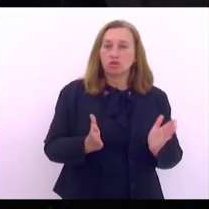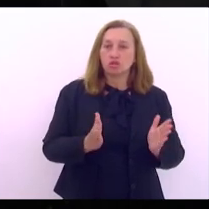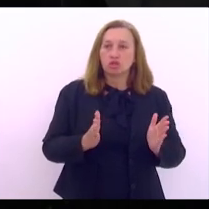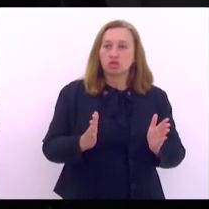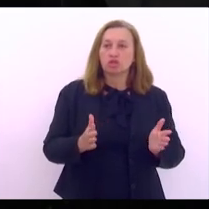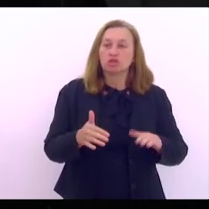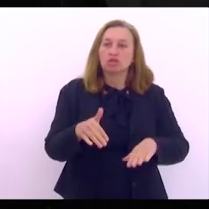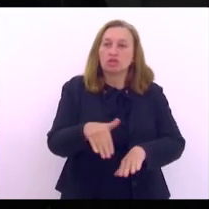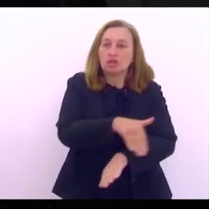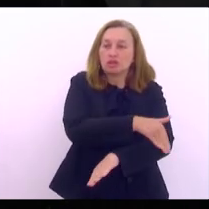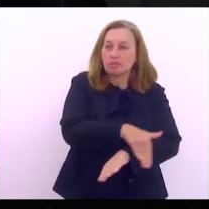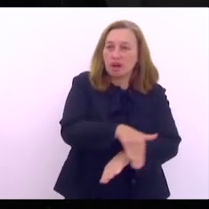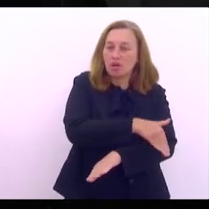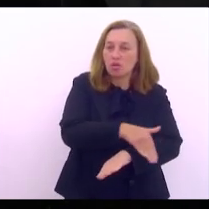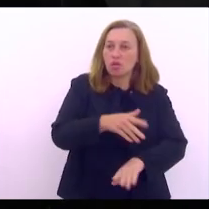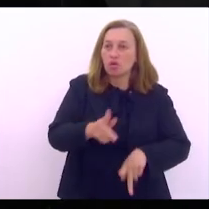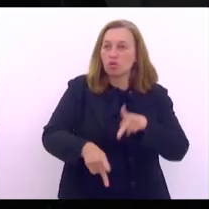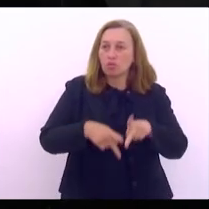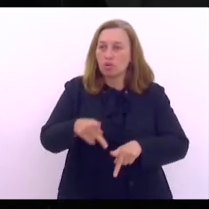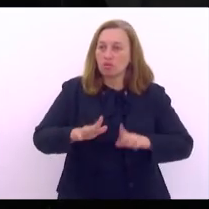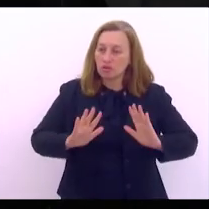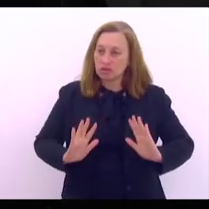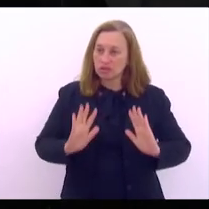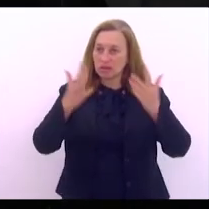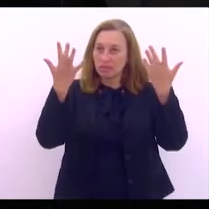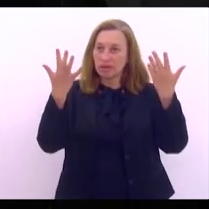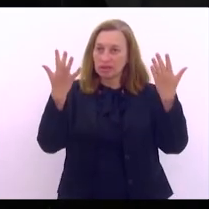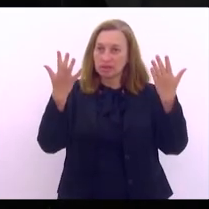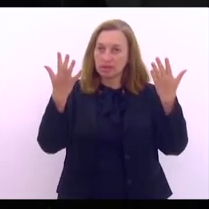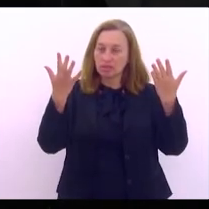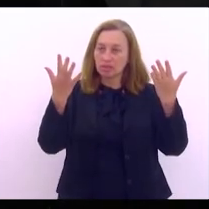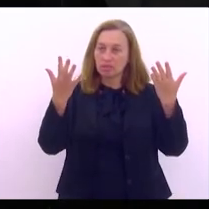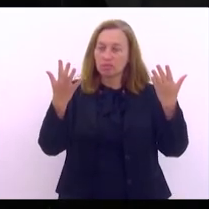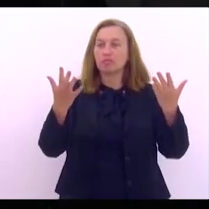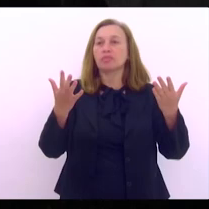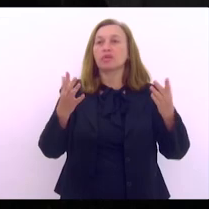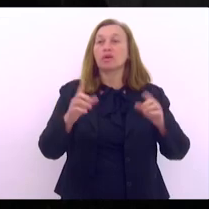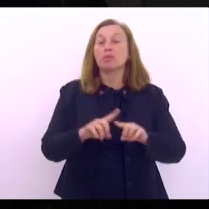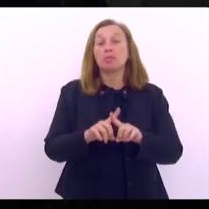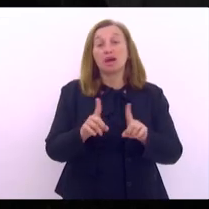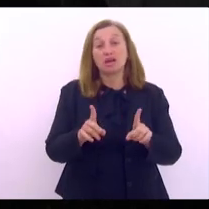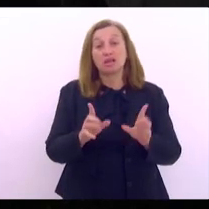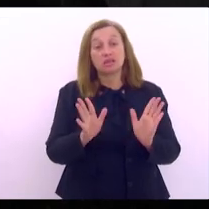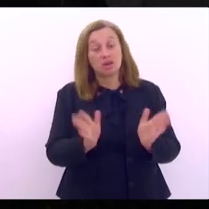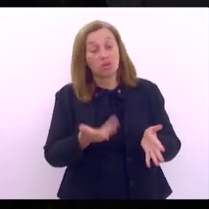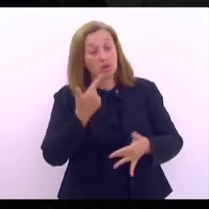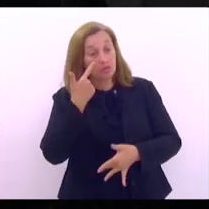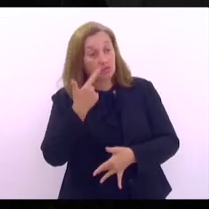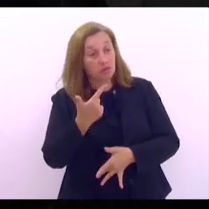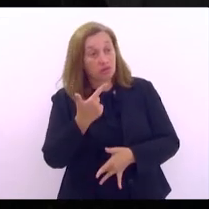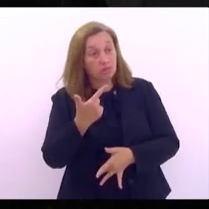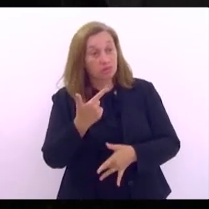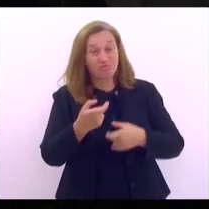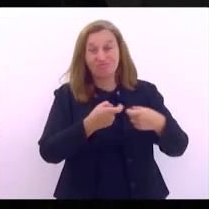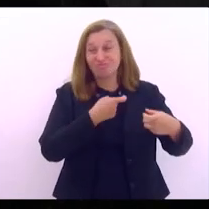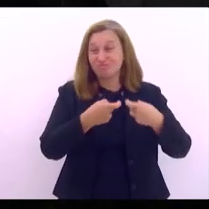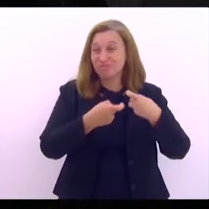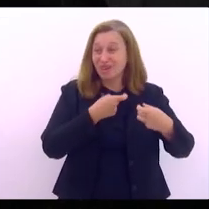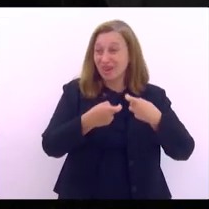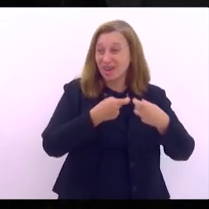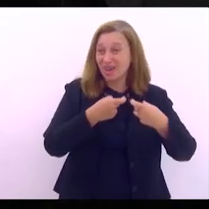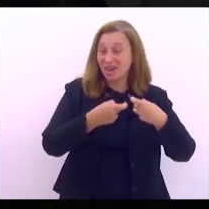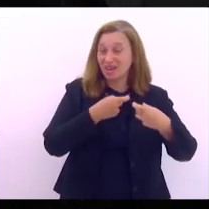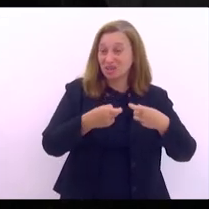celebração depois do Yom Kippur. Temos este cenário de destruição e de